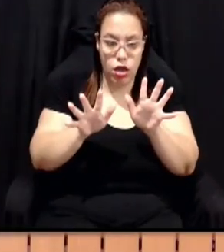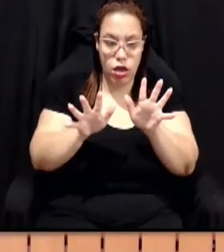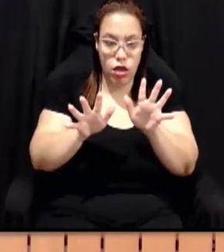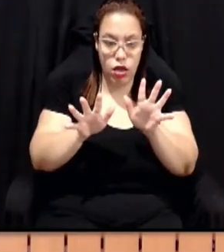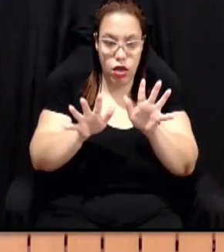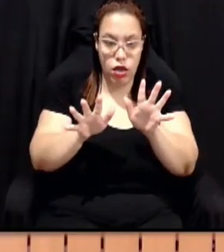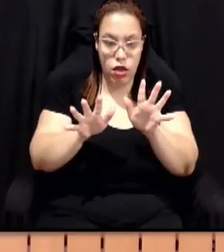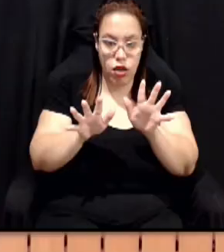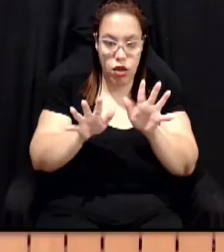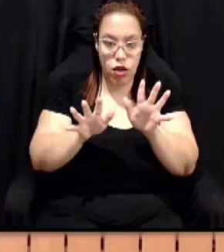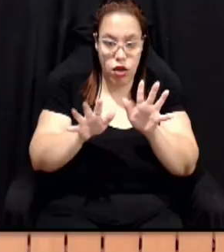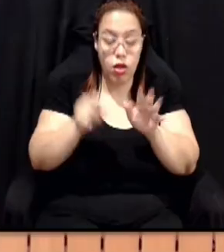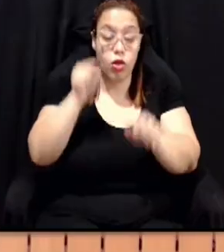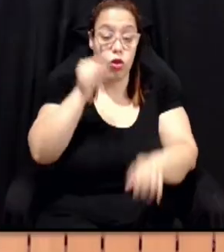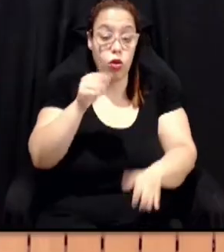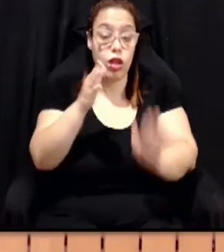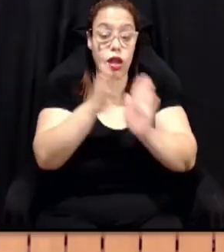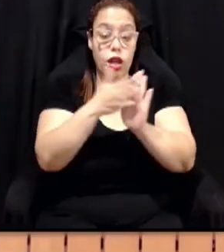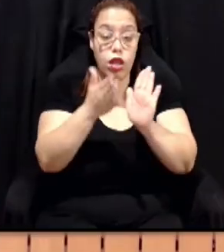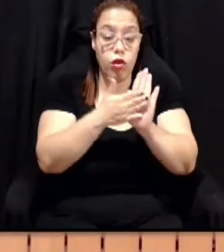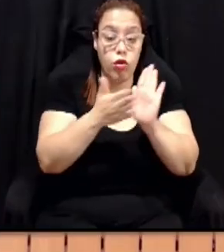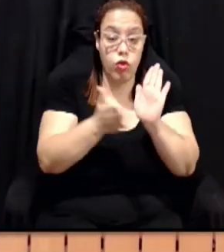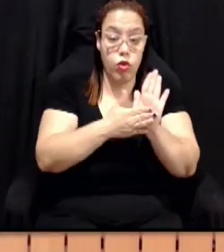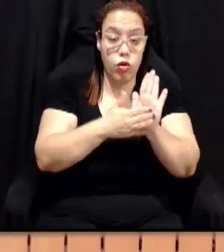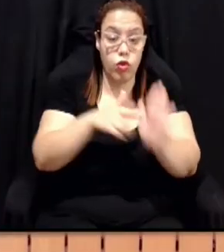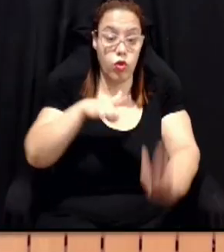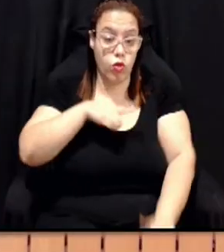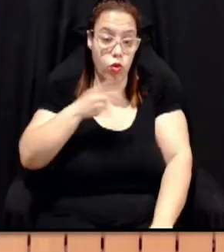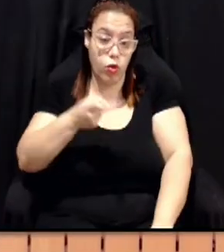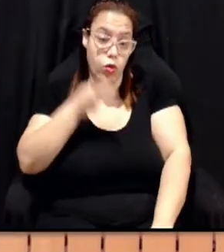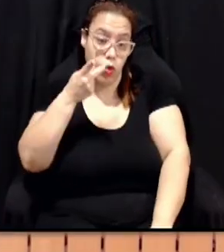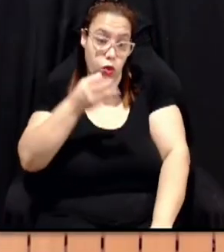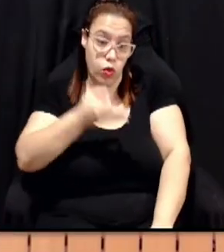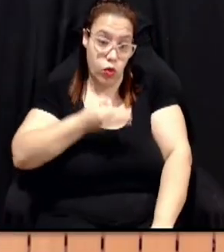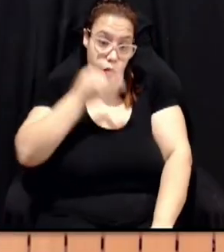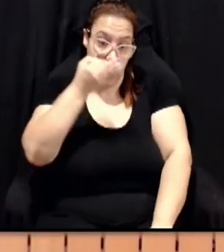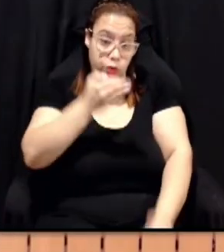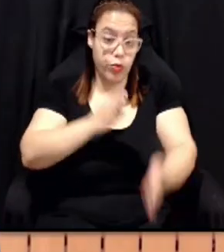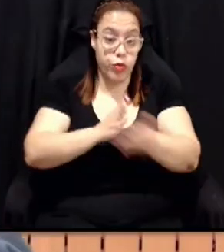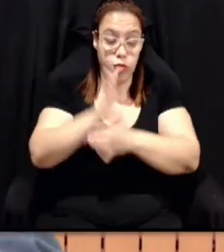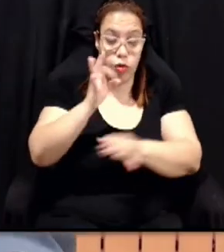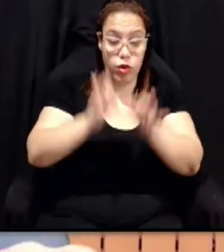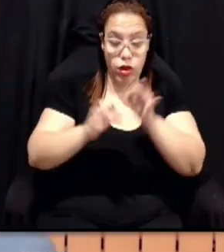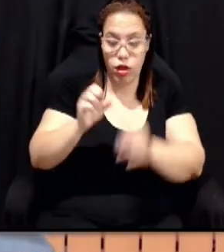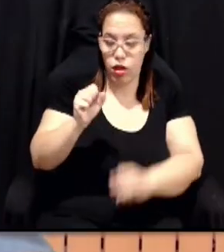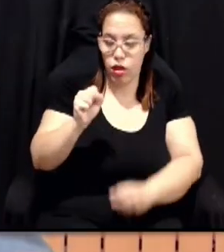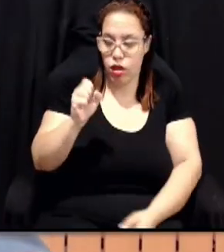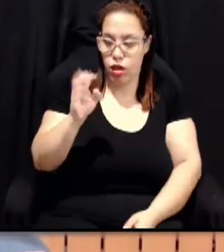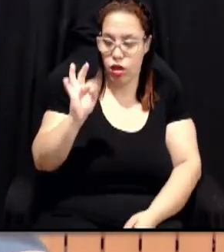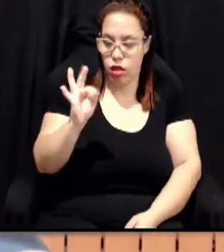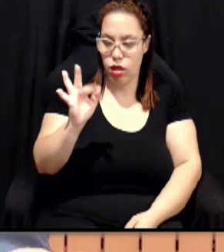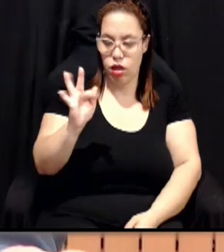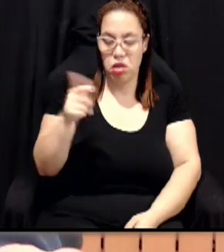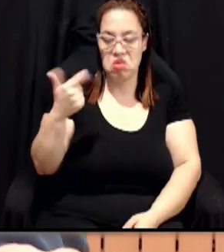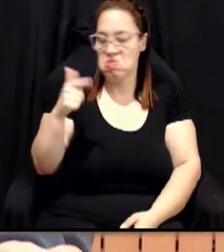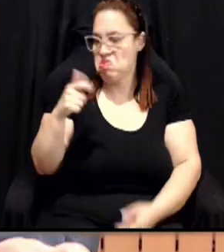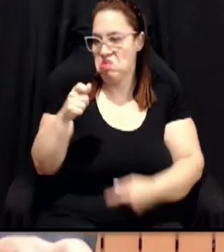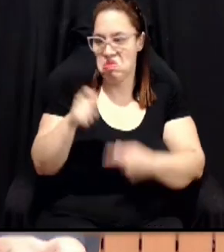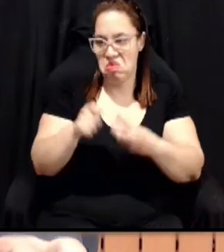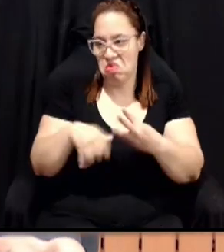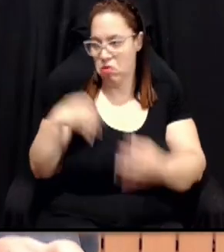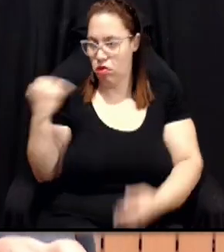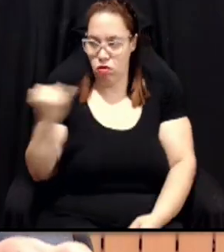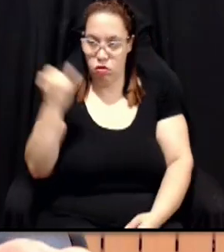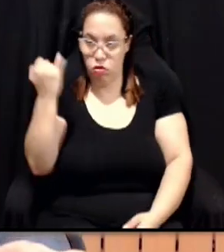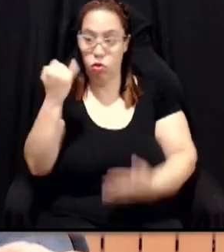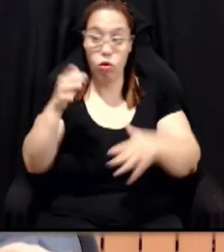está nesse processo. Nós temos um parecer favorável do Tribunal de Contas, sem ressalvas. Neste momento,